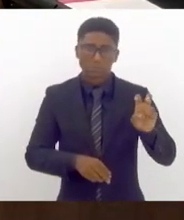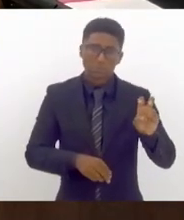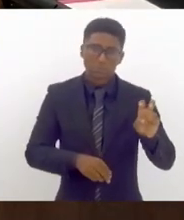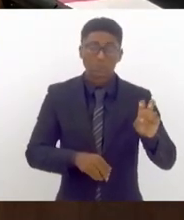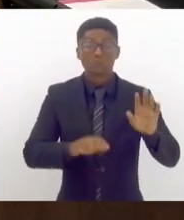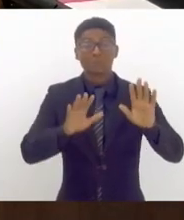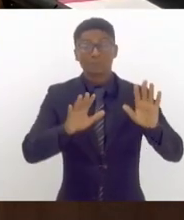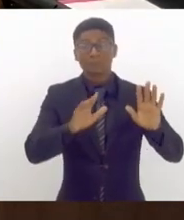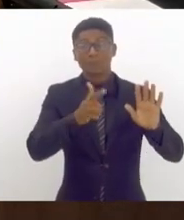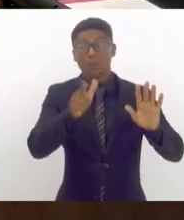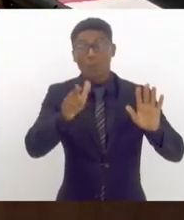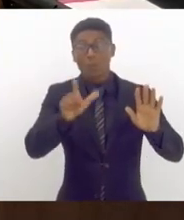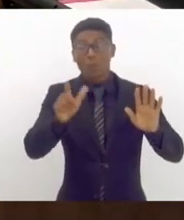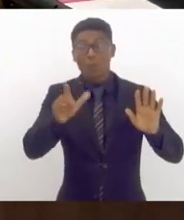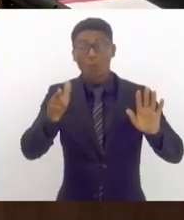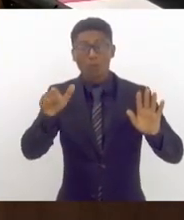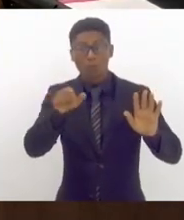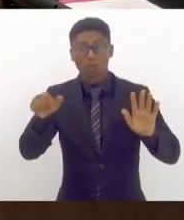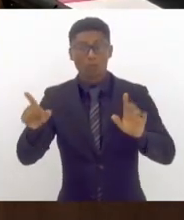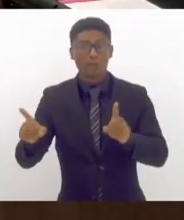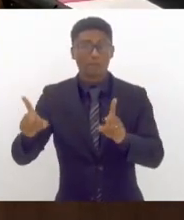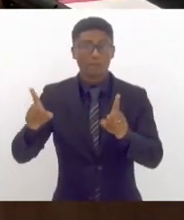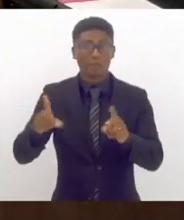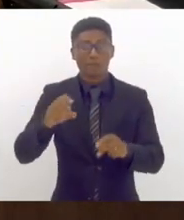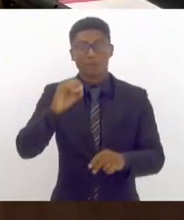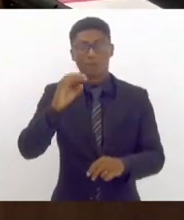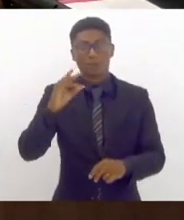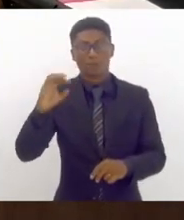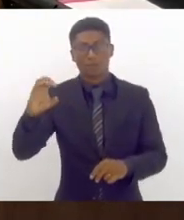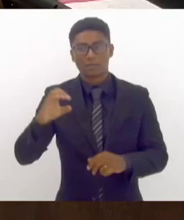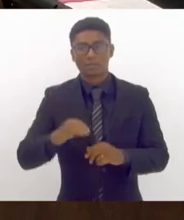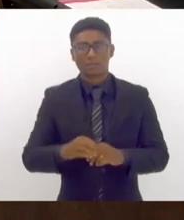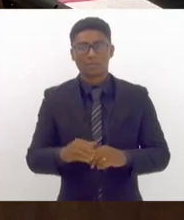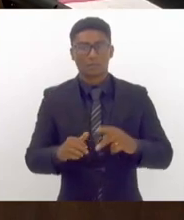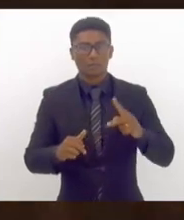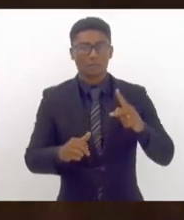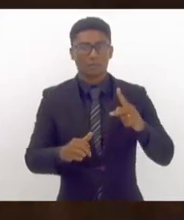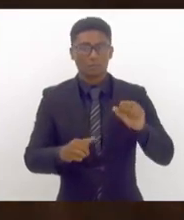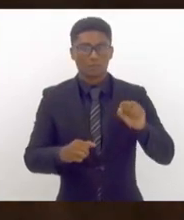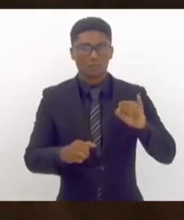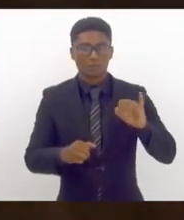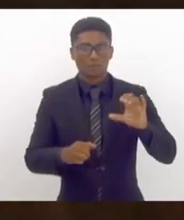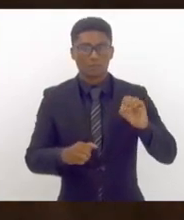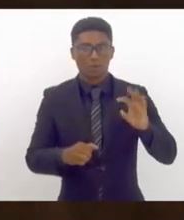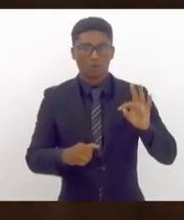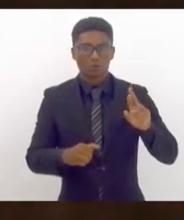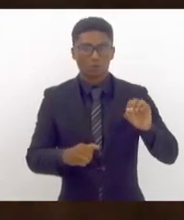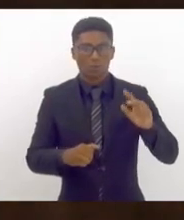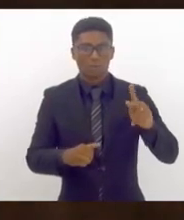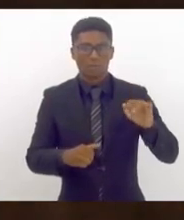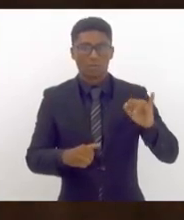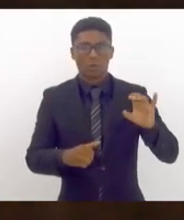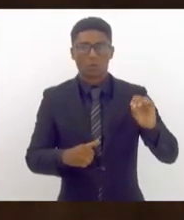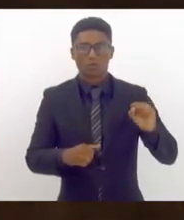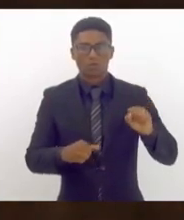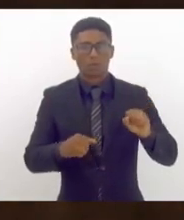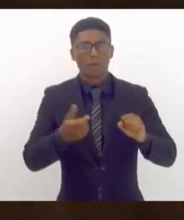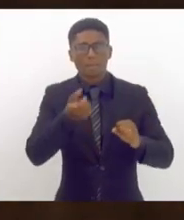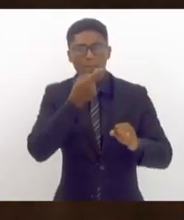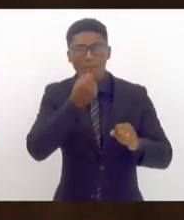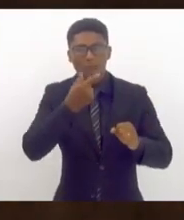demais substâncias que são vendidas, como a linha OTC, como os psicotrópicos, como vários outros medicamentos que